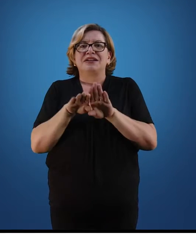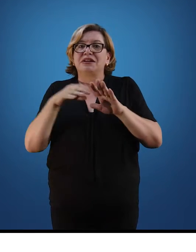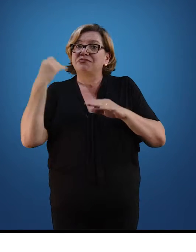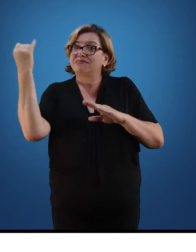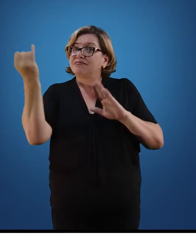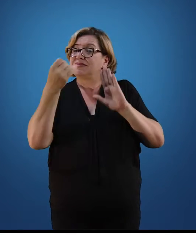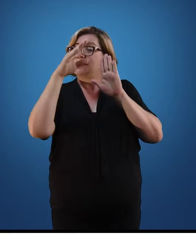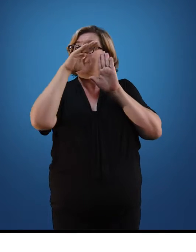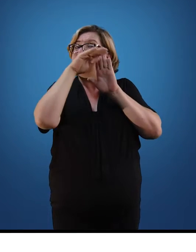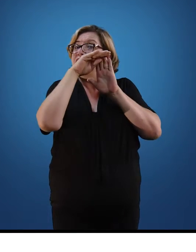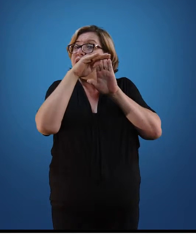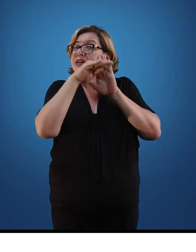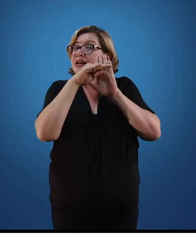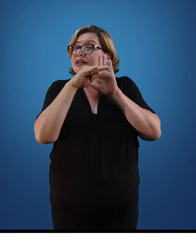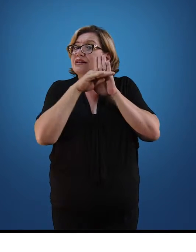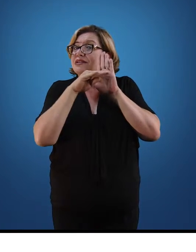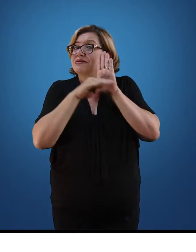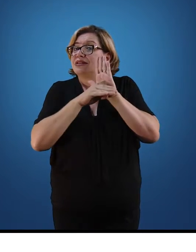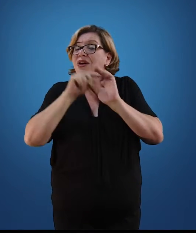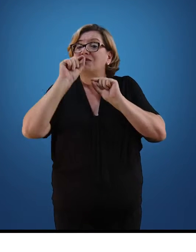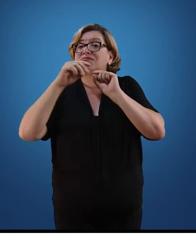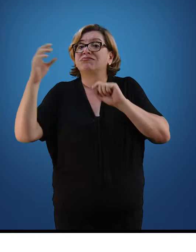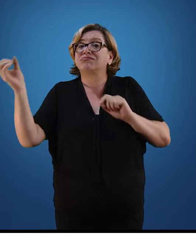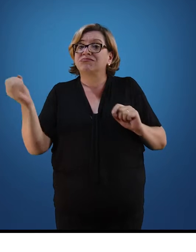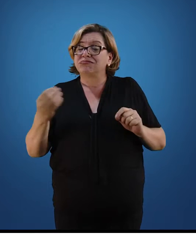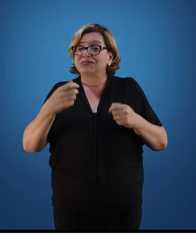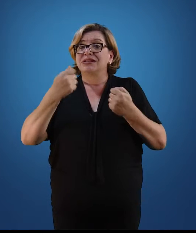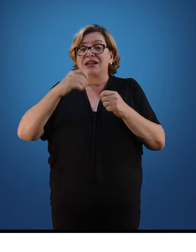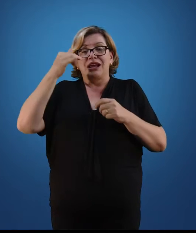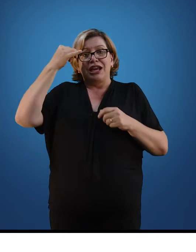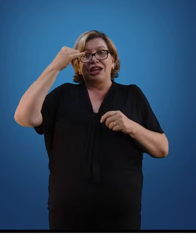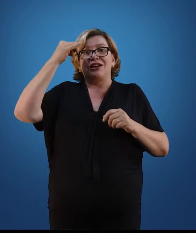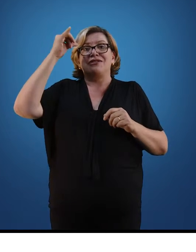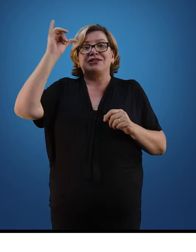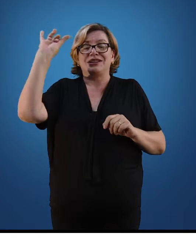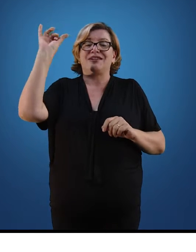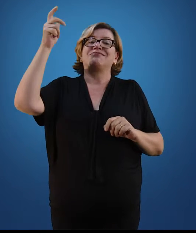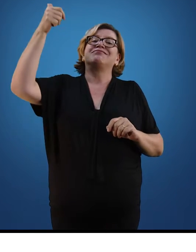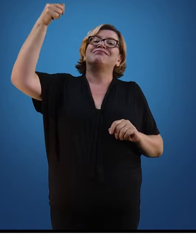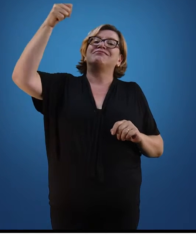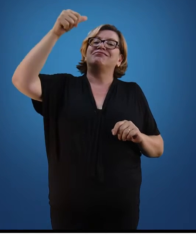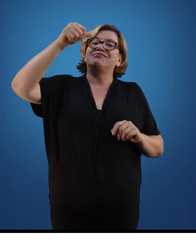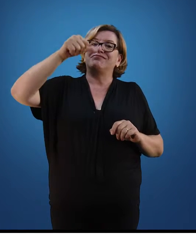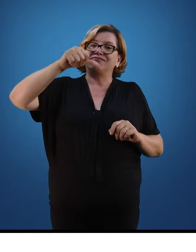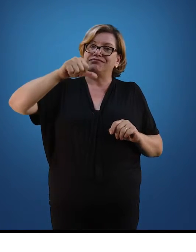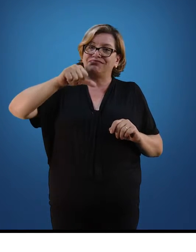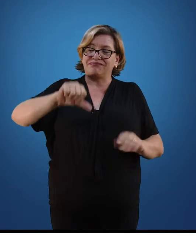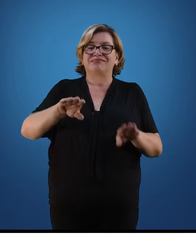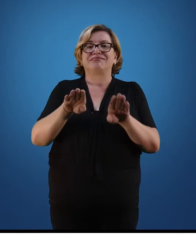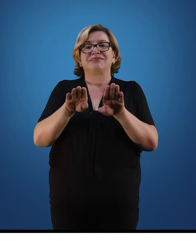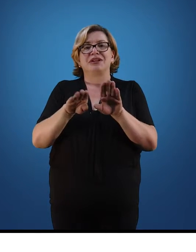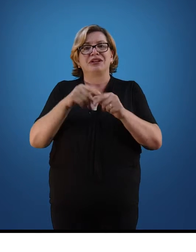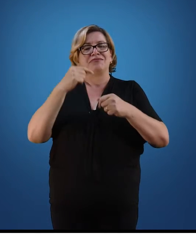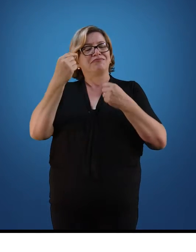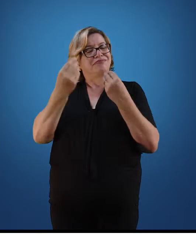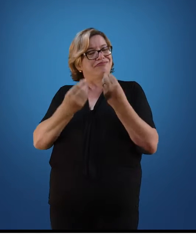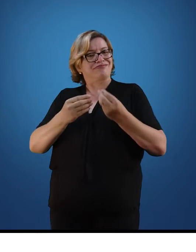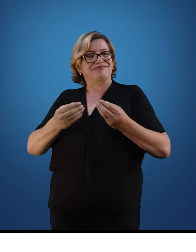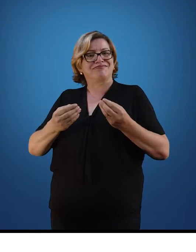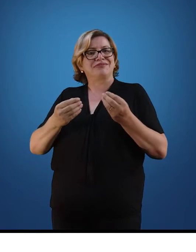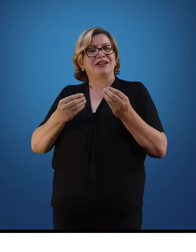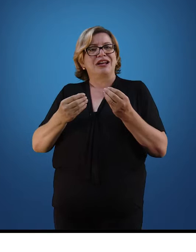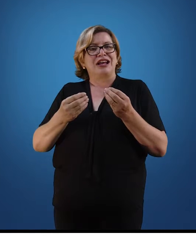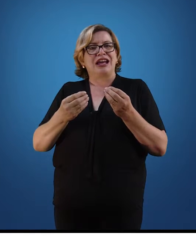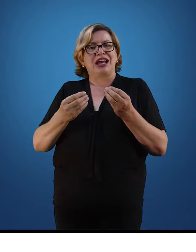tem que pensar em formas de tentar evitar fatores que desestimulem a inovação ou então as pessoas que vão executar essa